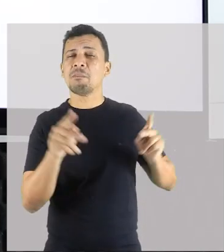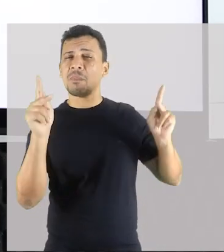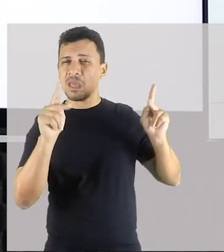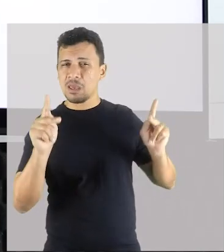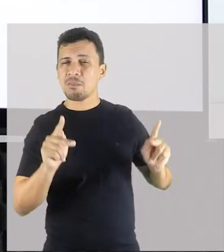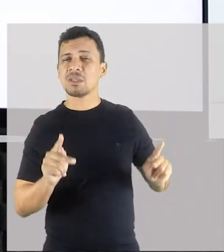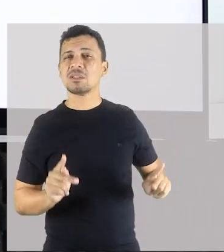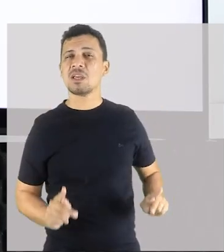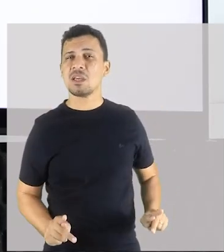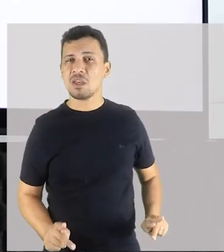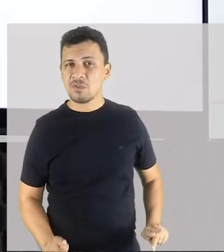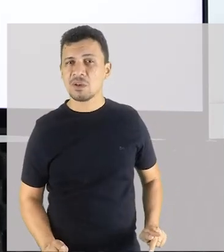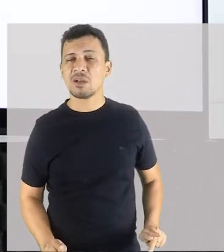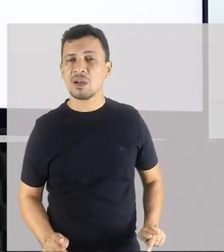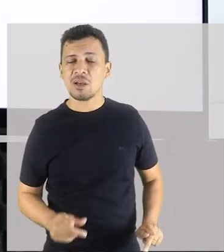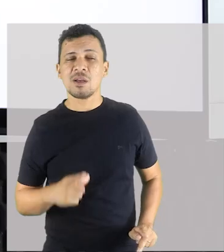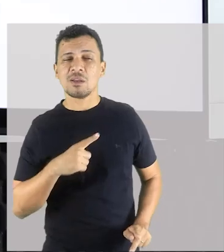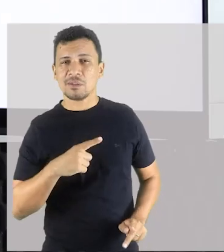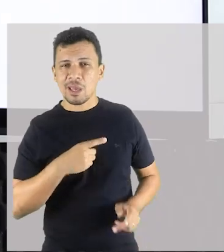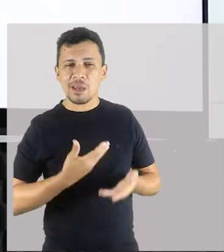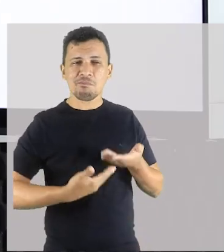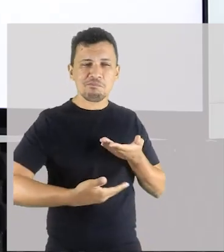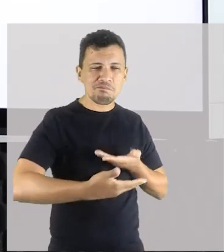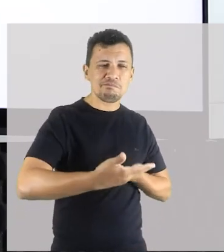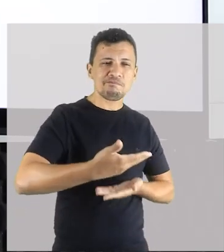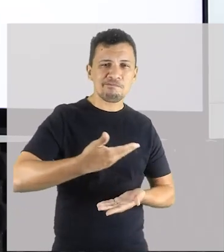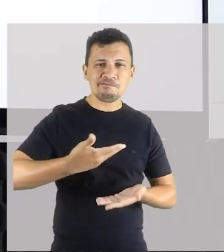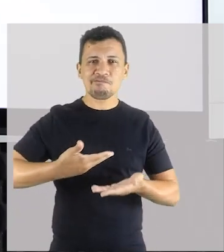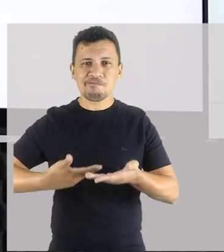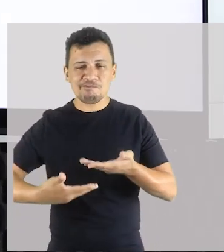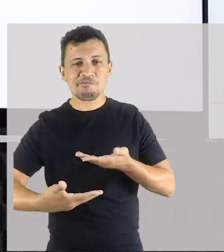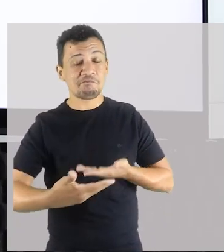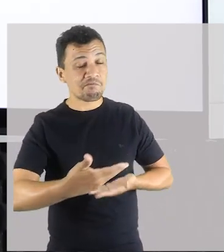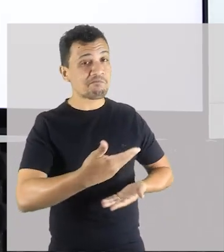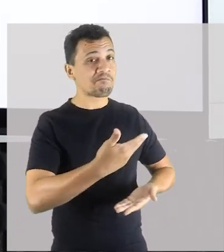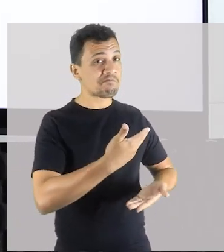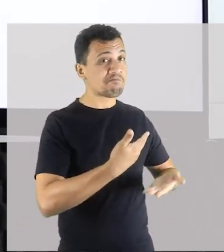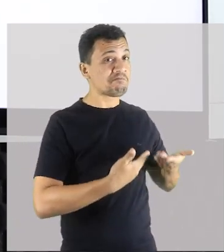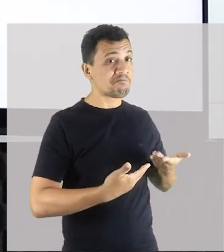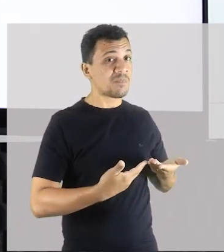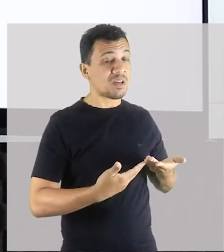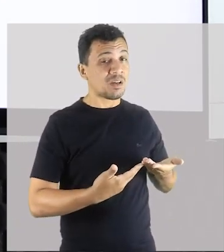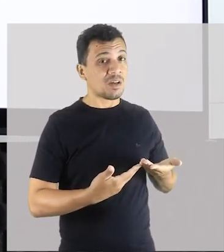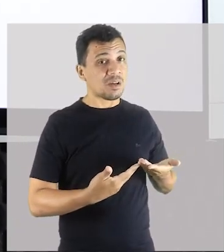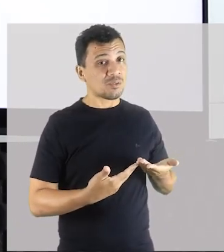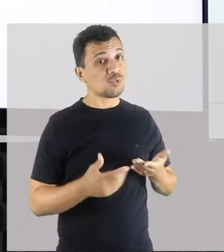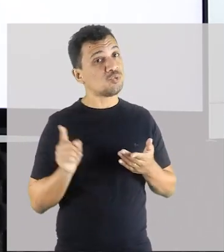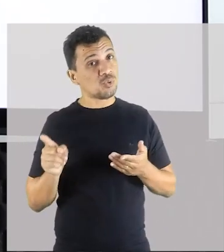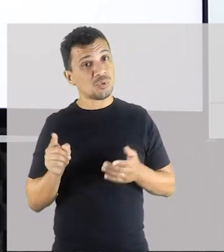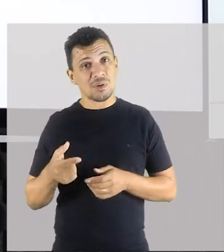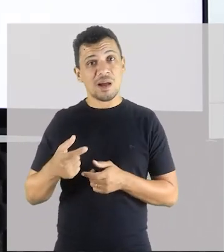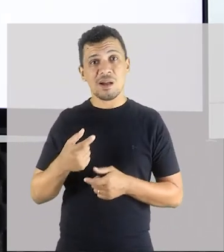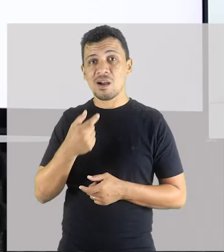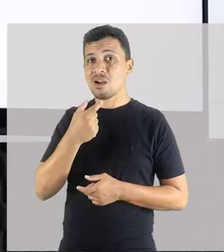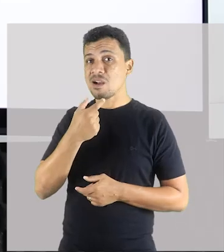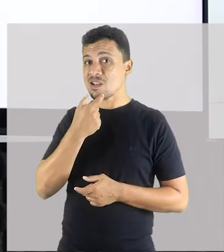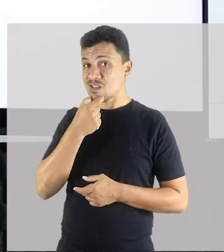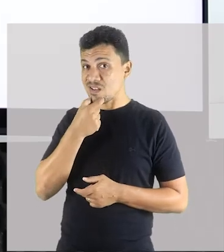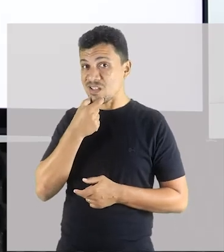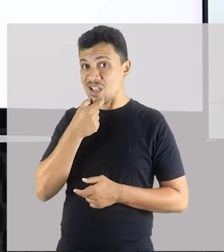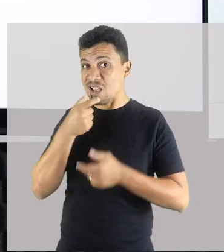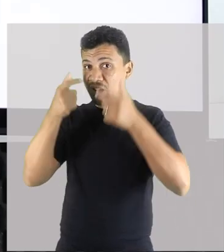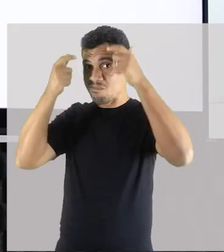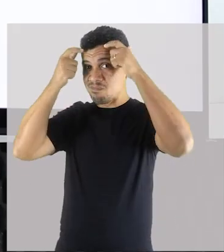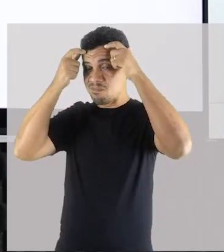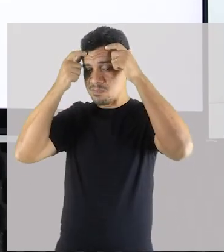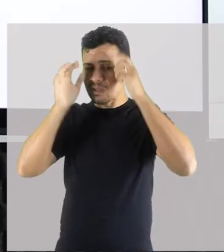né, ainda numa tratativa diplomática, né, com a coroa britânica. E a coroa britânica, então, bom,